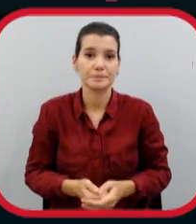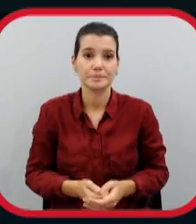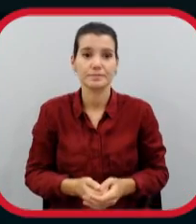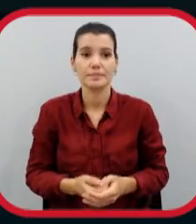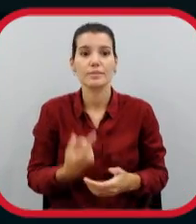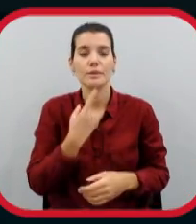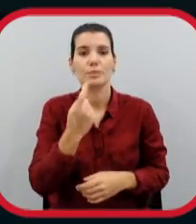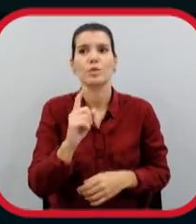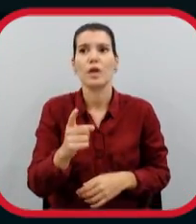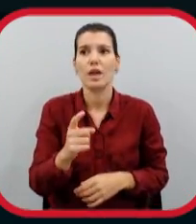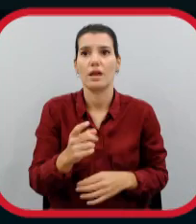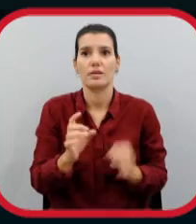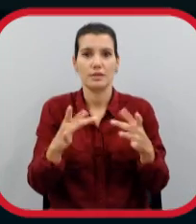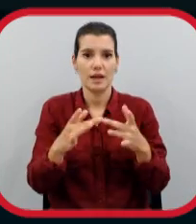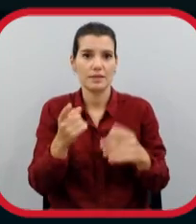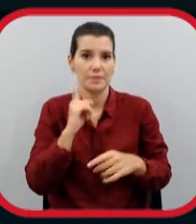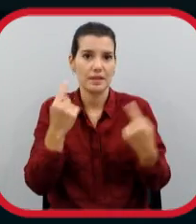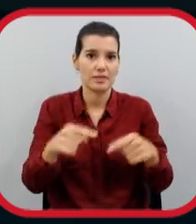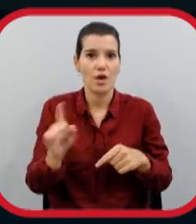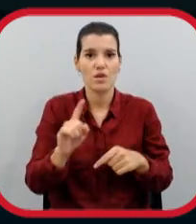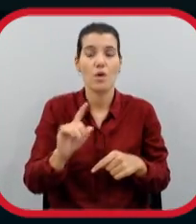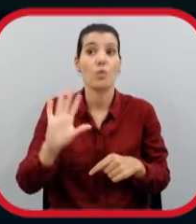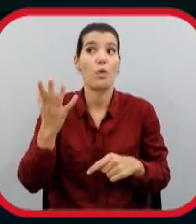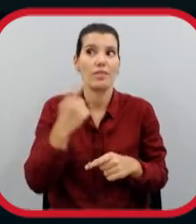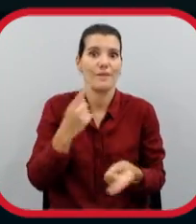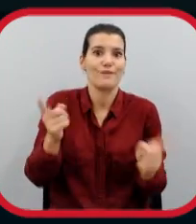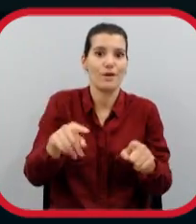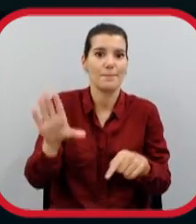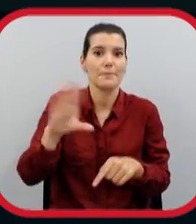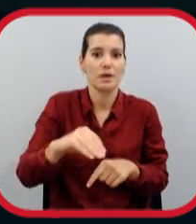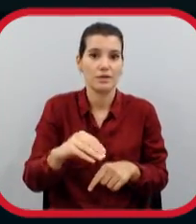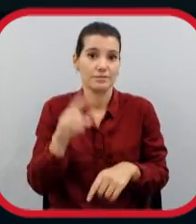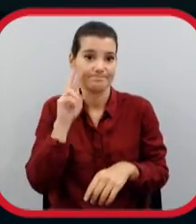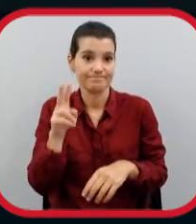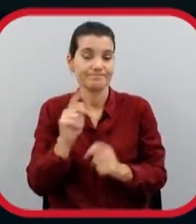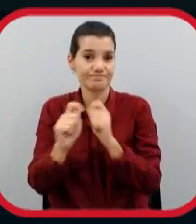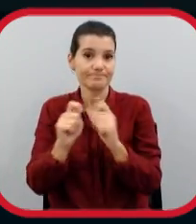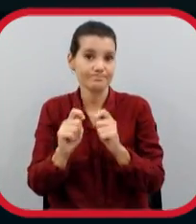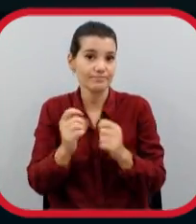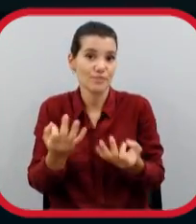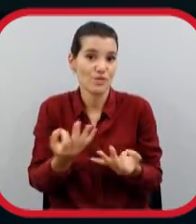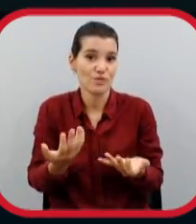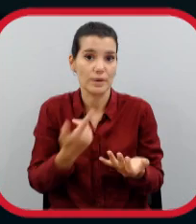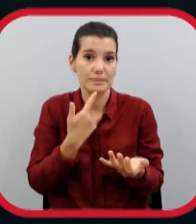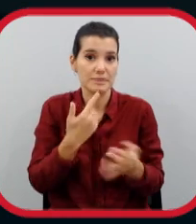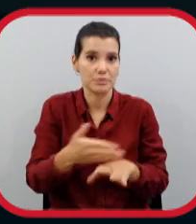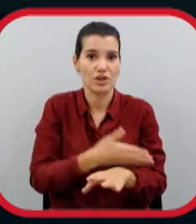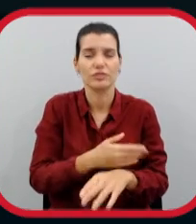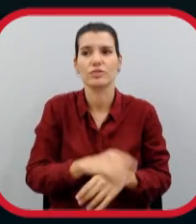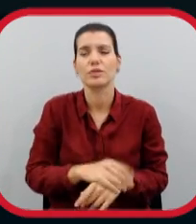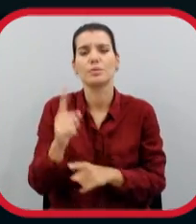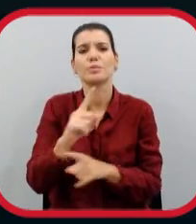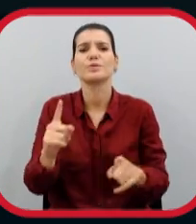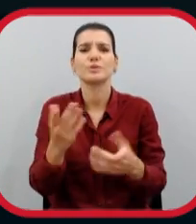Mas é preciso gastar. A pergunta já não é tanto se haverá um ciberataque, mas sim quando voltará a acontecer o próximo, tal como vimos na peça do repórter